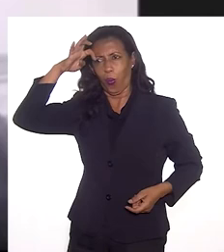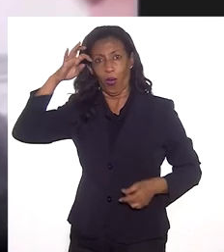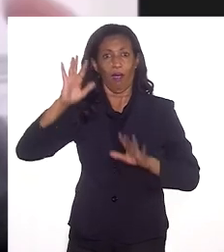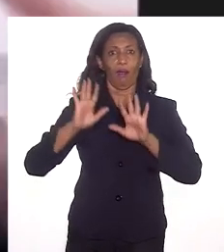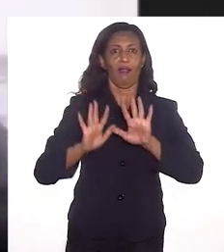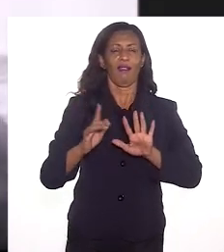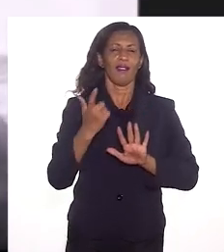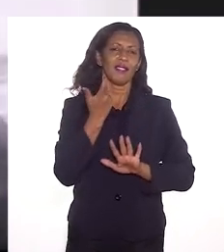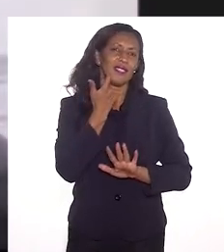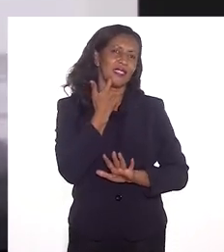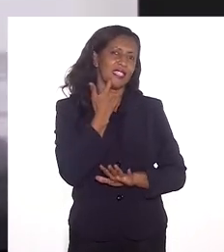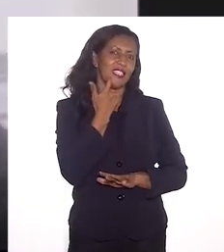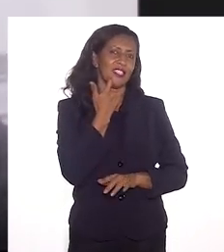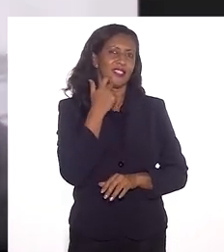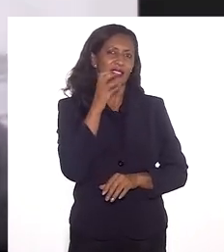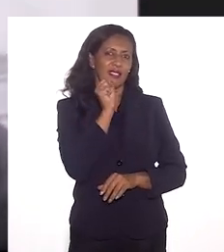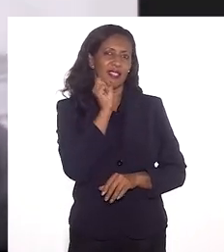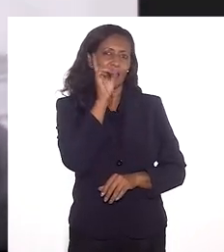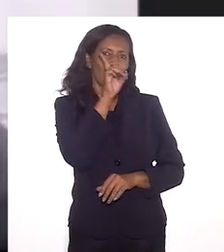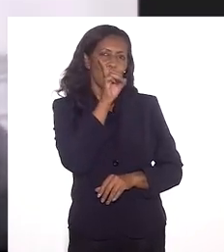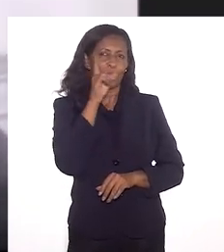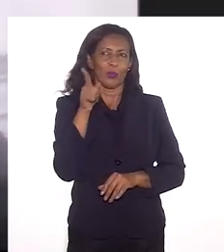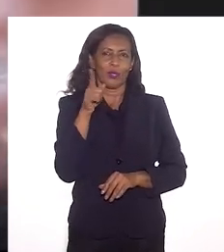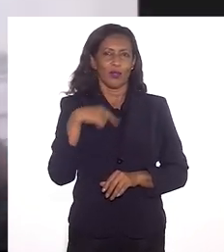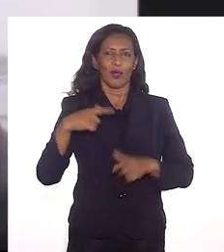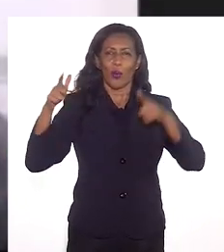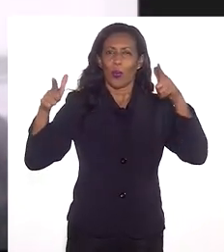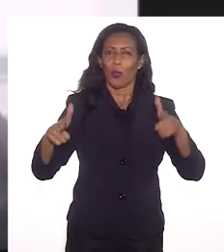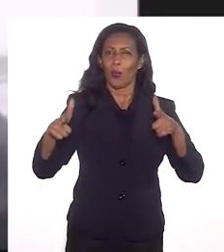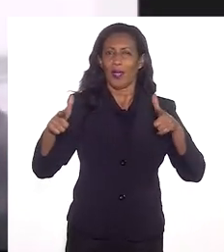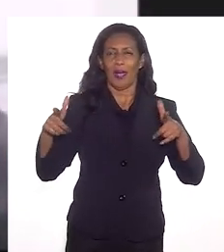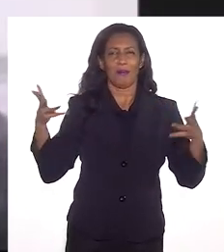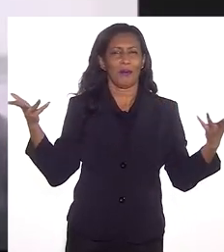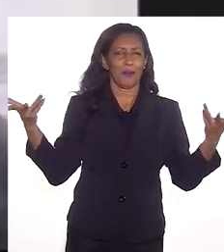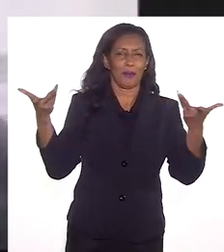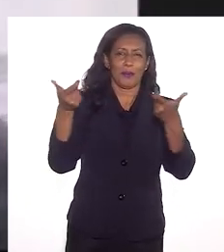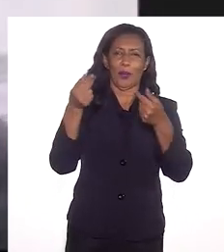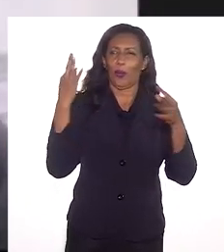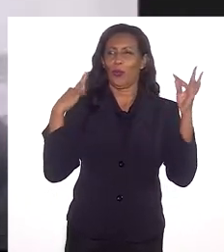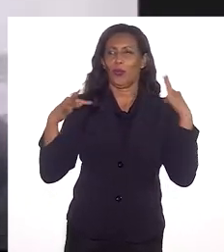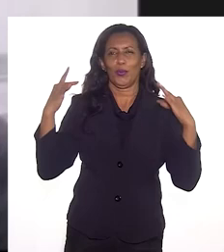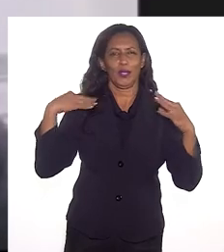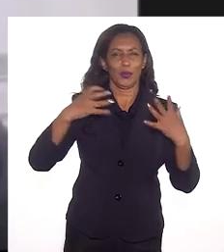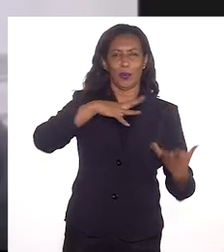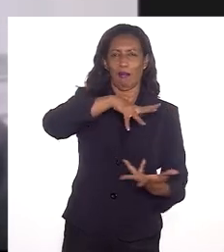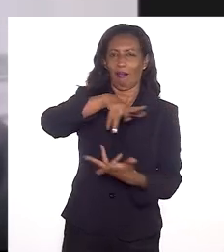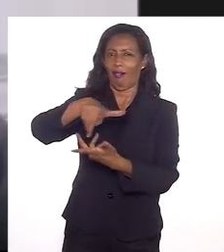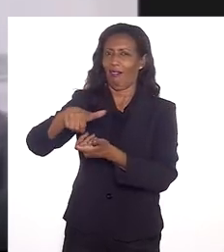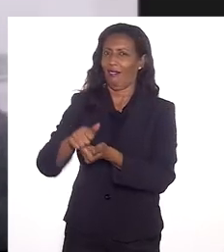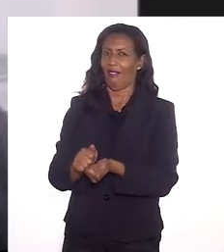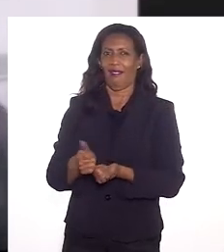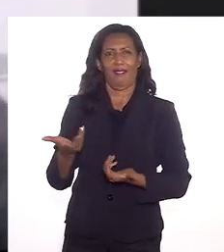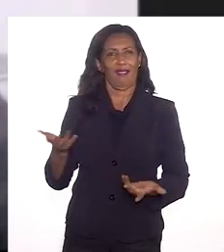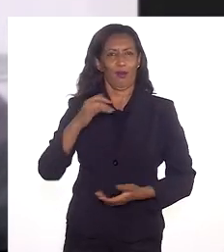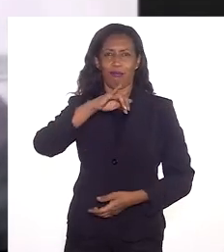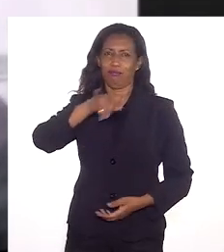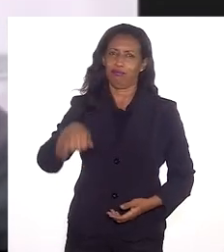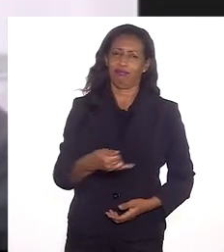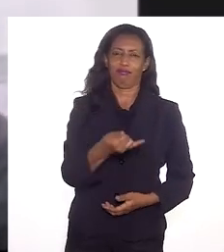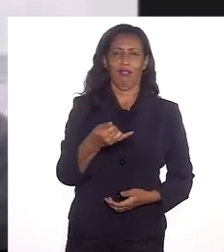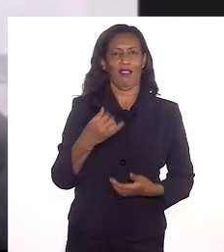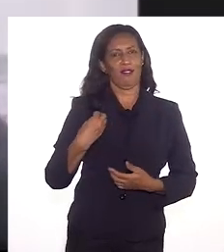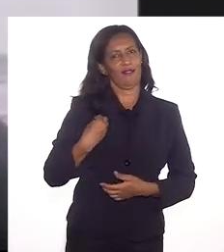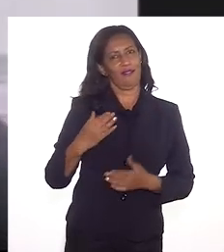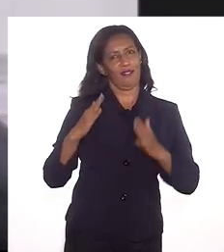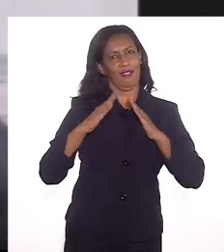ralar mas no final de semana a gente está numa das cidades turísticas mais bonitas do mundo então esse é realmente assim um privilégio morar